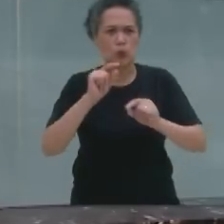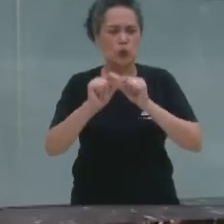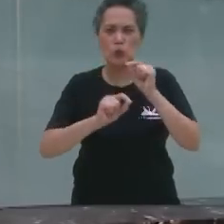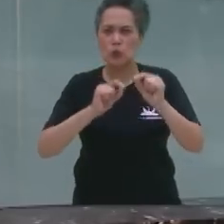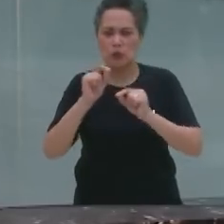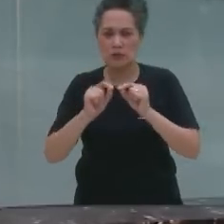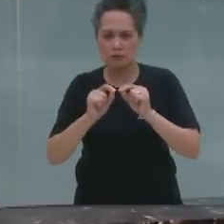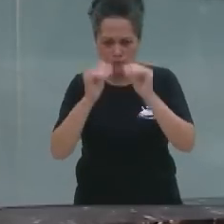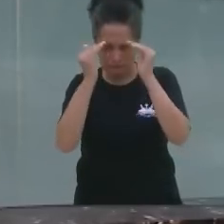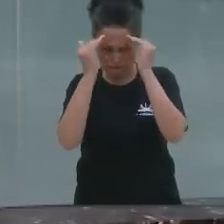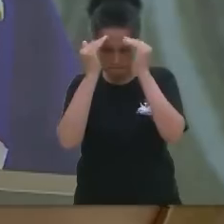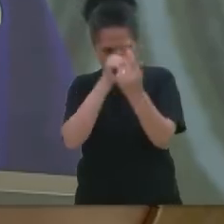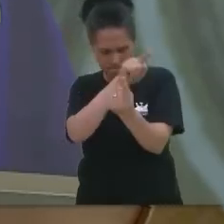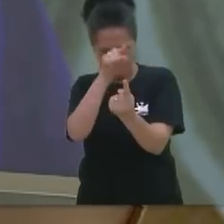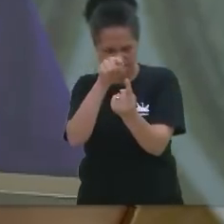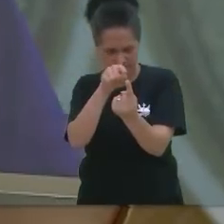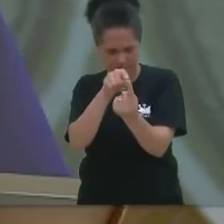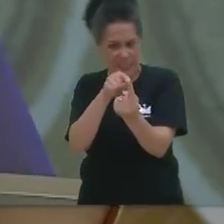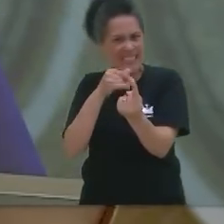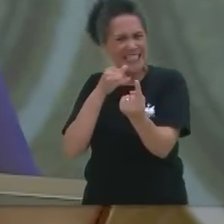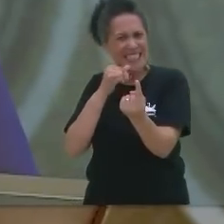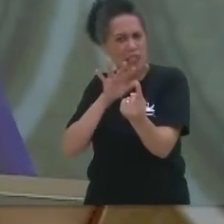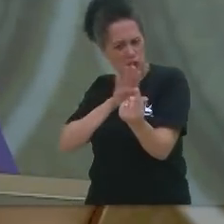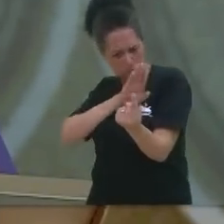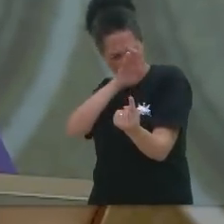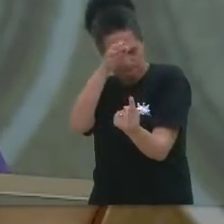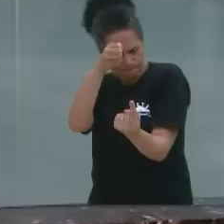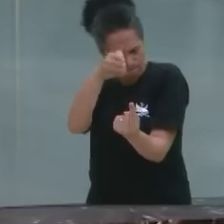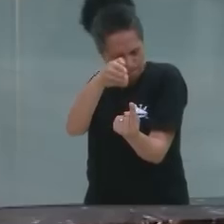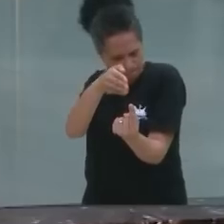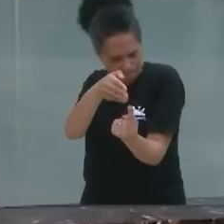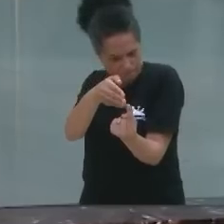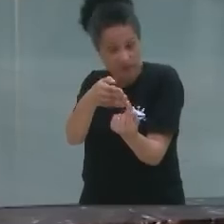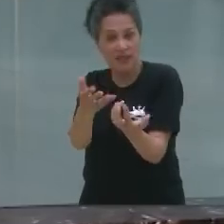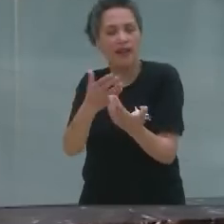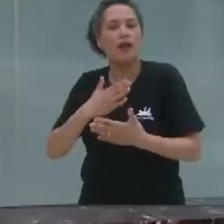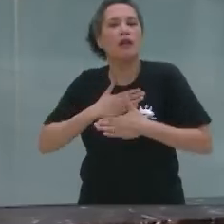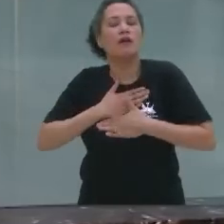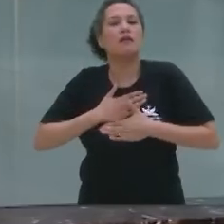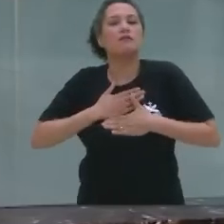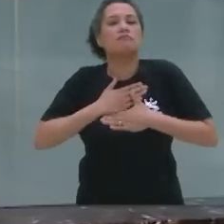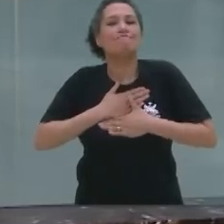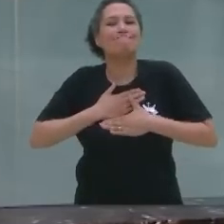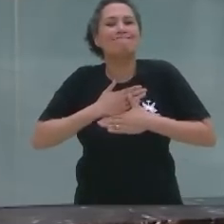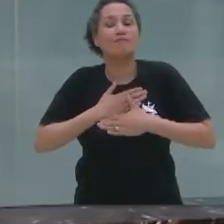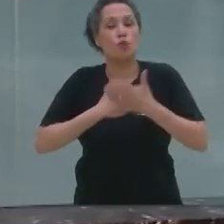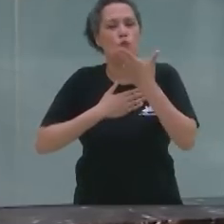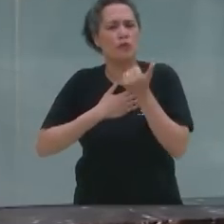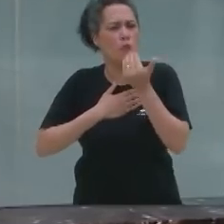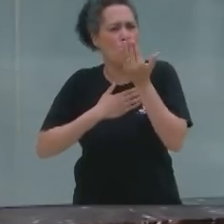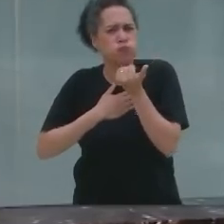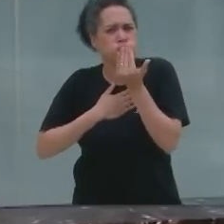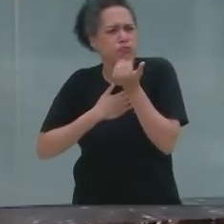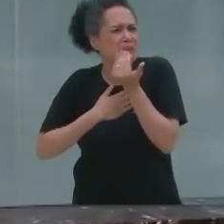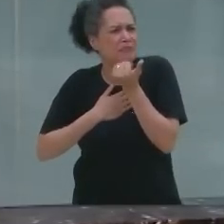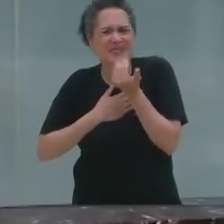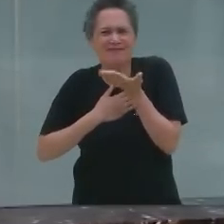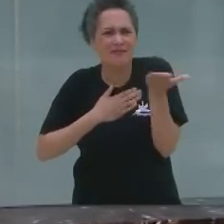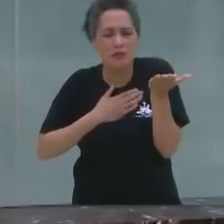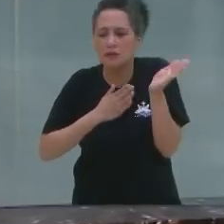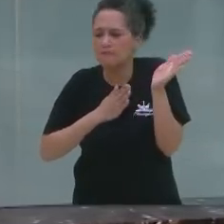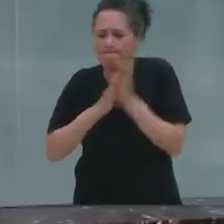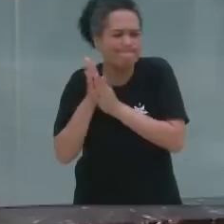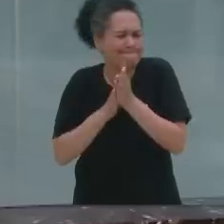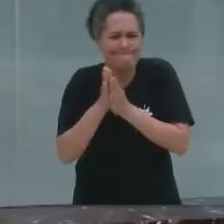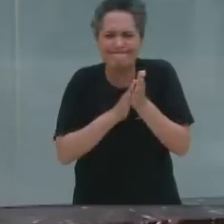Ela focou sua energia em se satisfazer na comida, fruto de uma